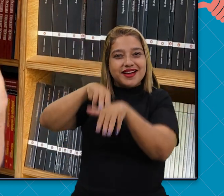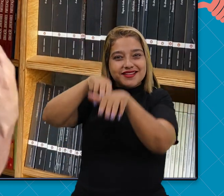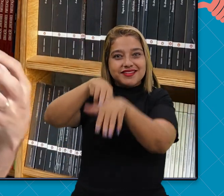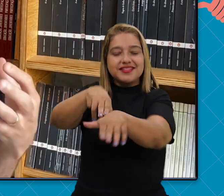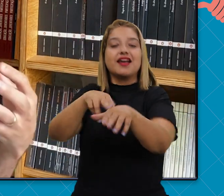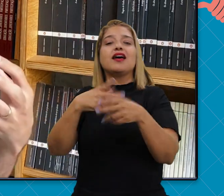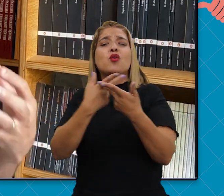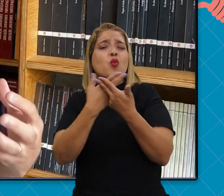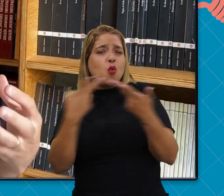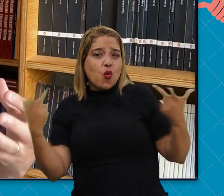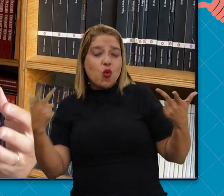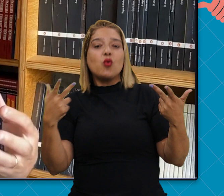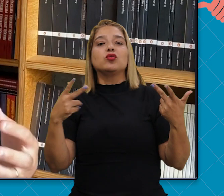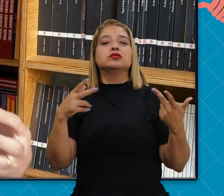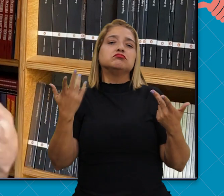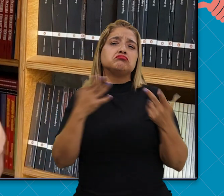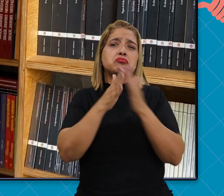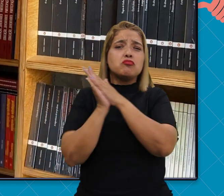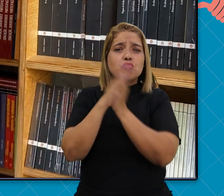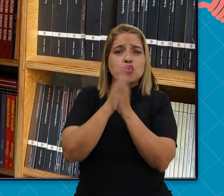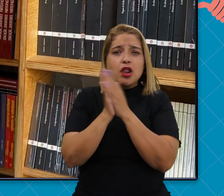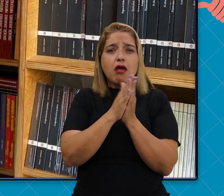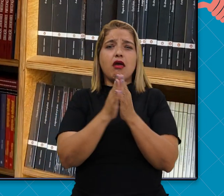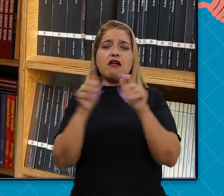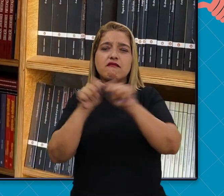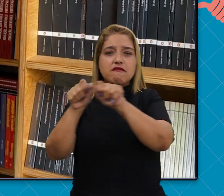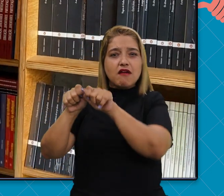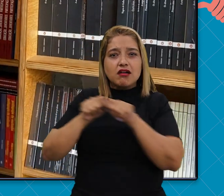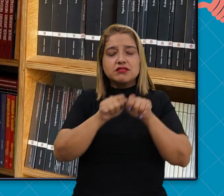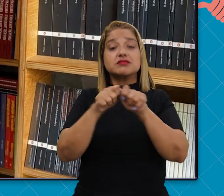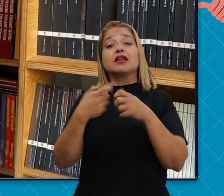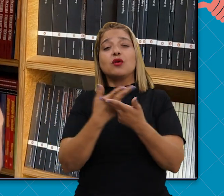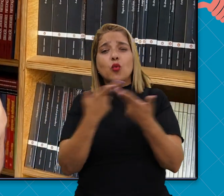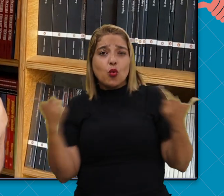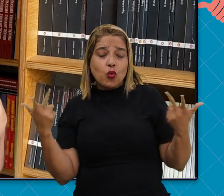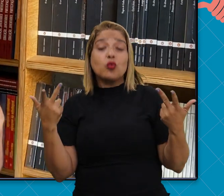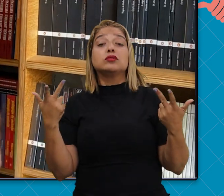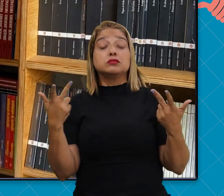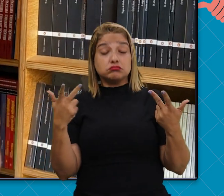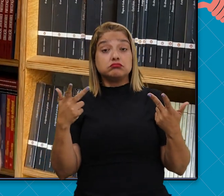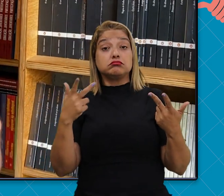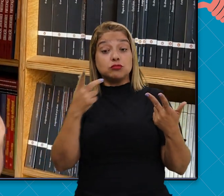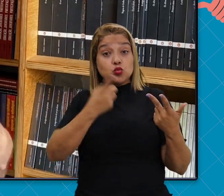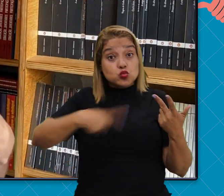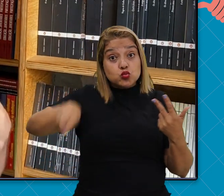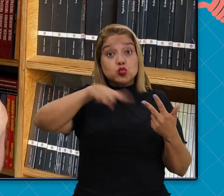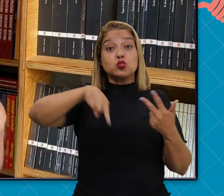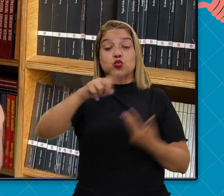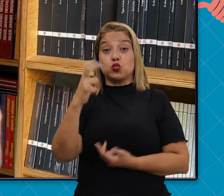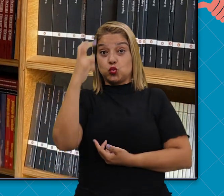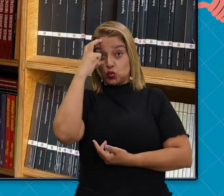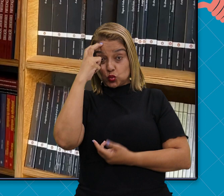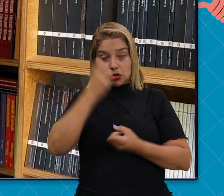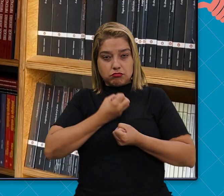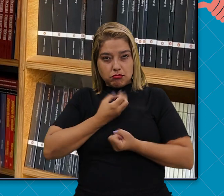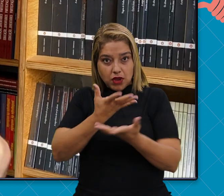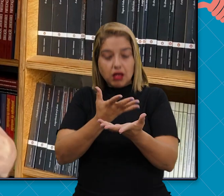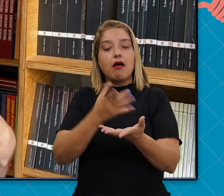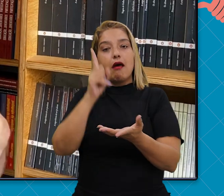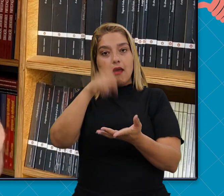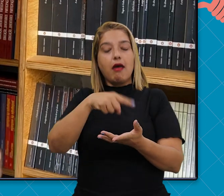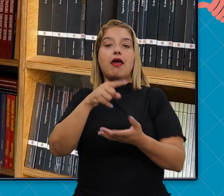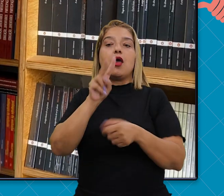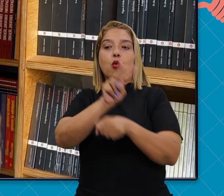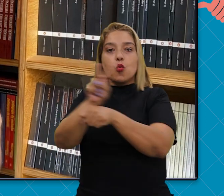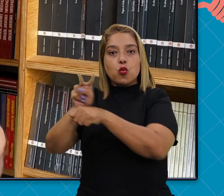como o saber fazer as bonecas carajá. Todas essas expressões culturais estão na